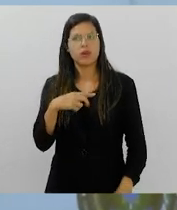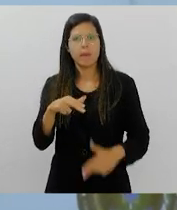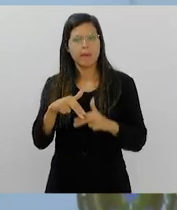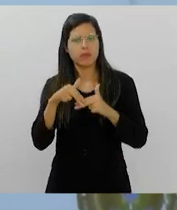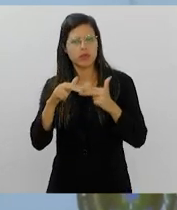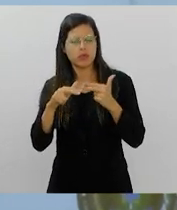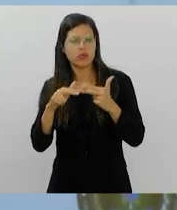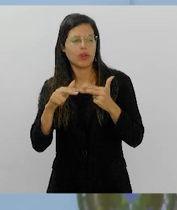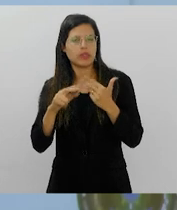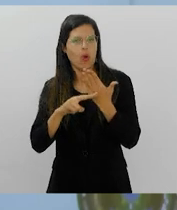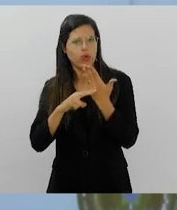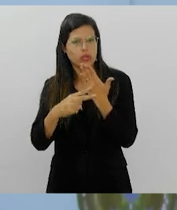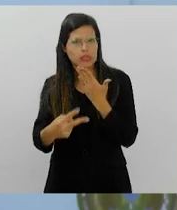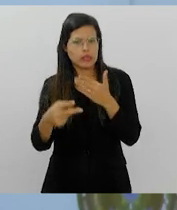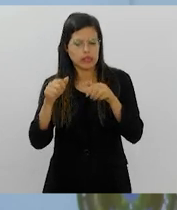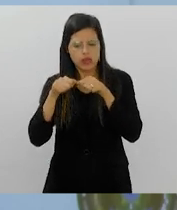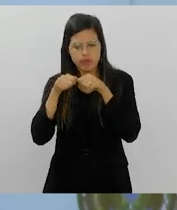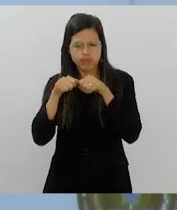contágio,